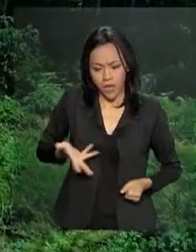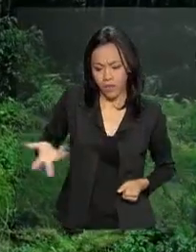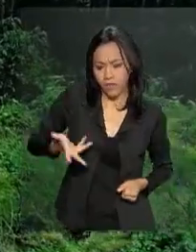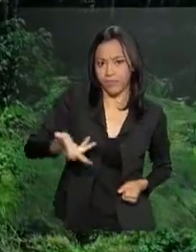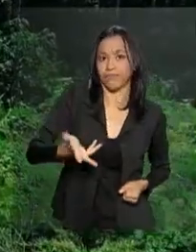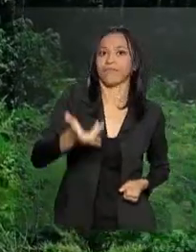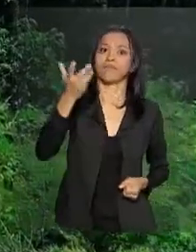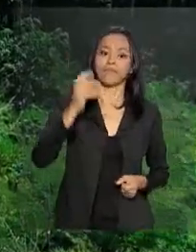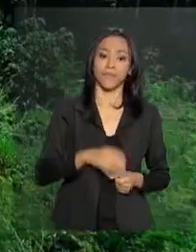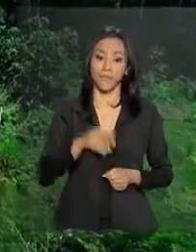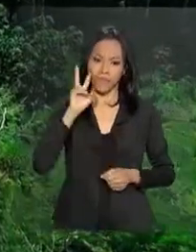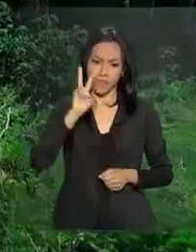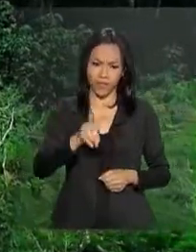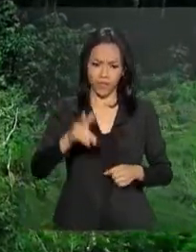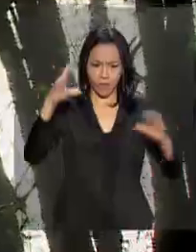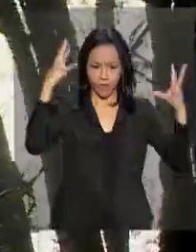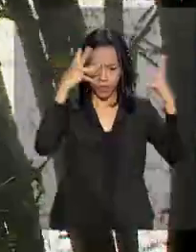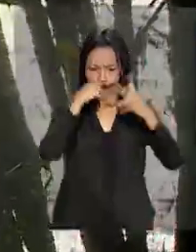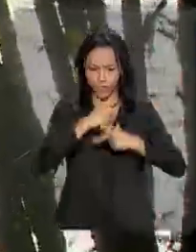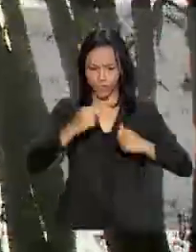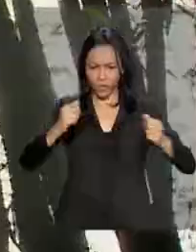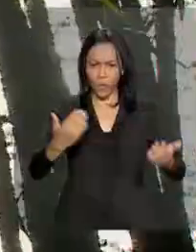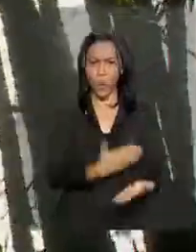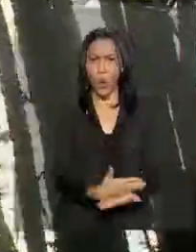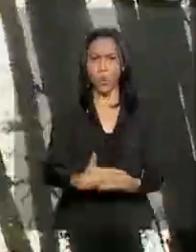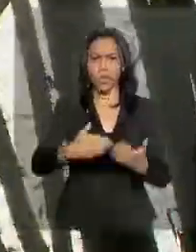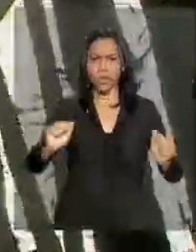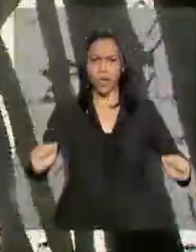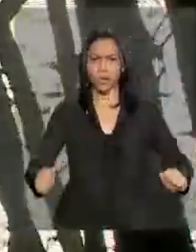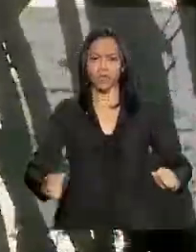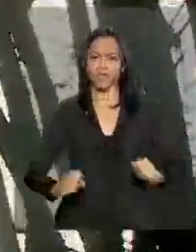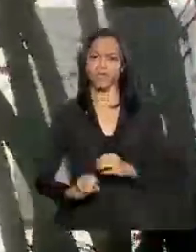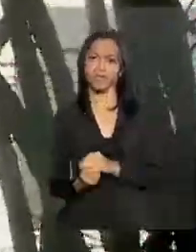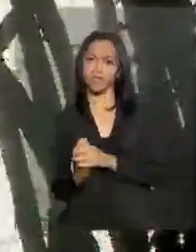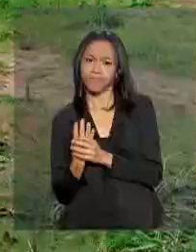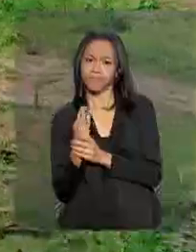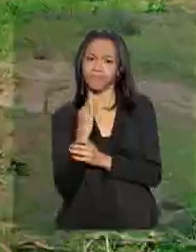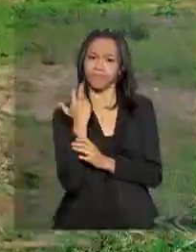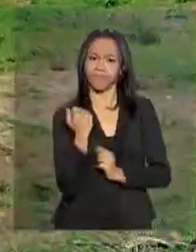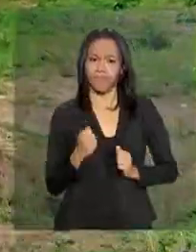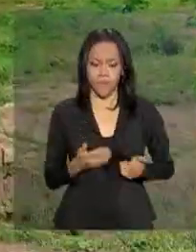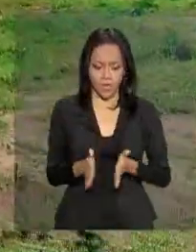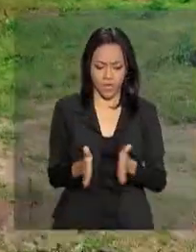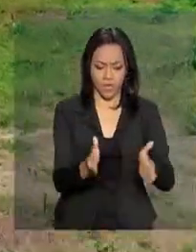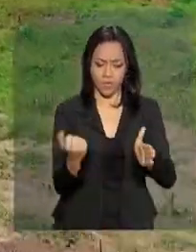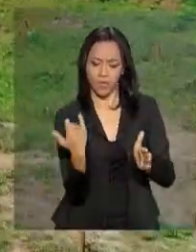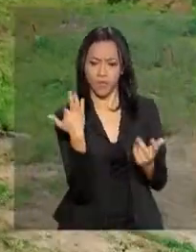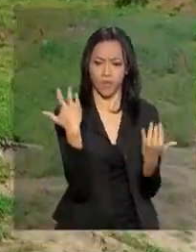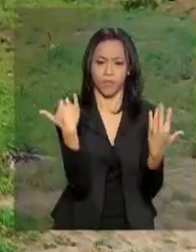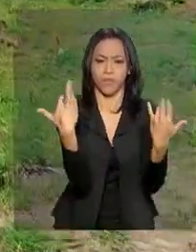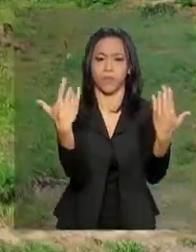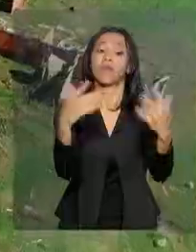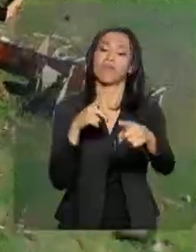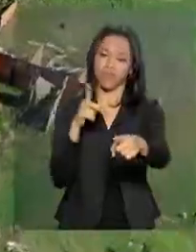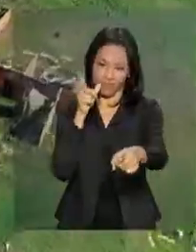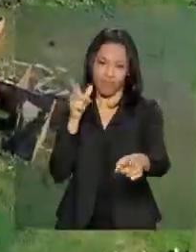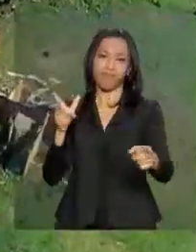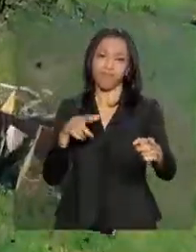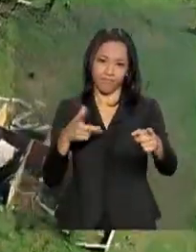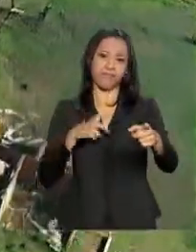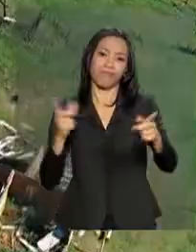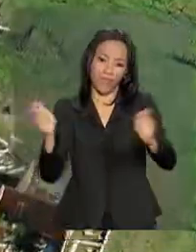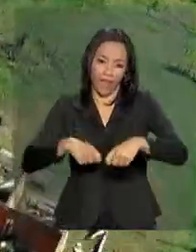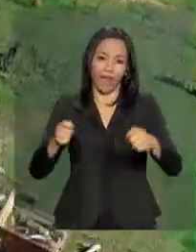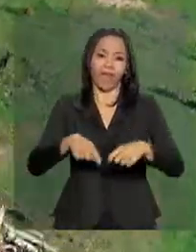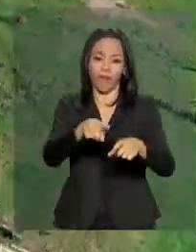por um lado é bonito ver a vegetação começar a se recuperar ao longo dos rios, ainda há cenas devastadoras. As